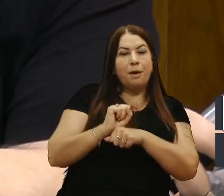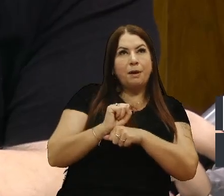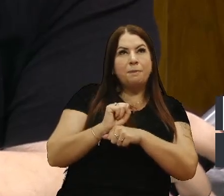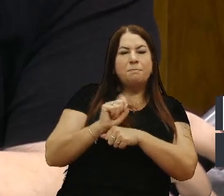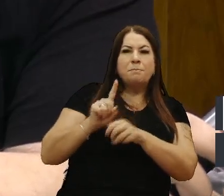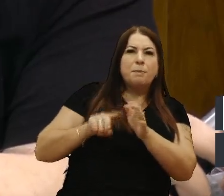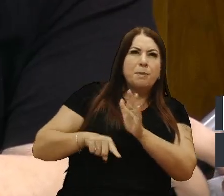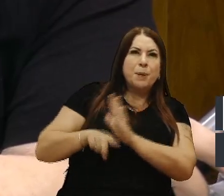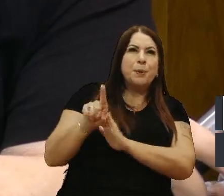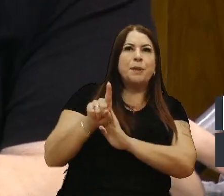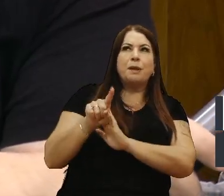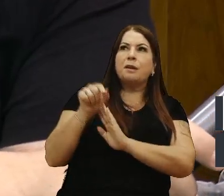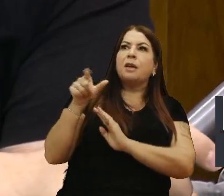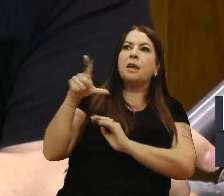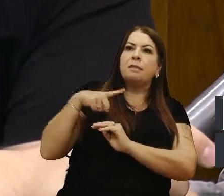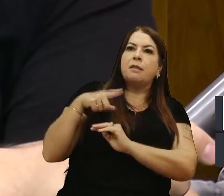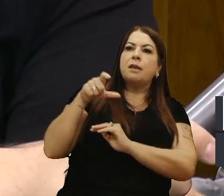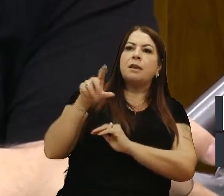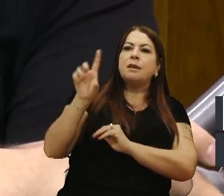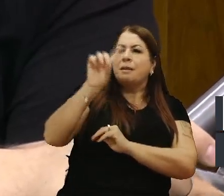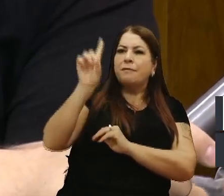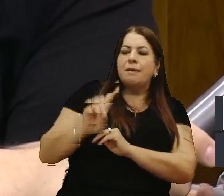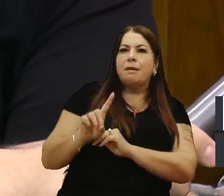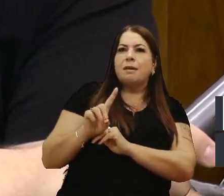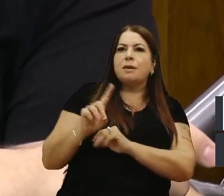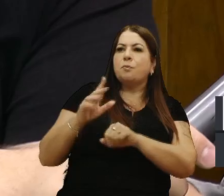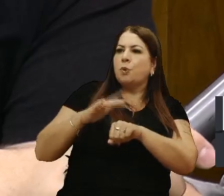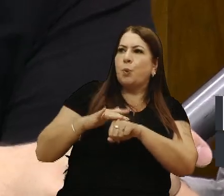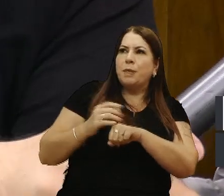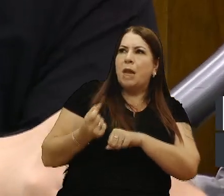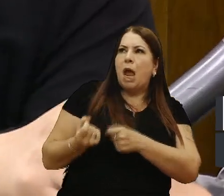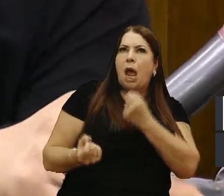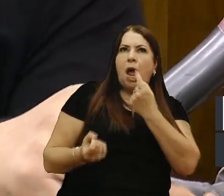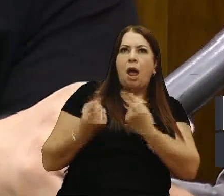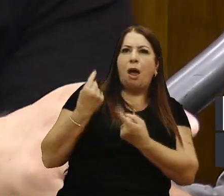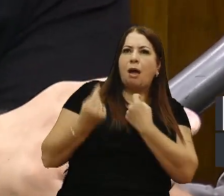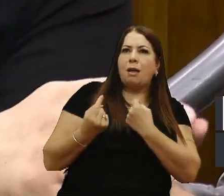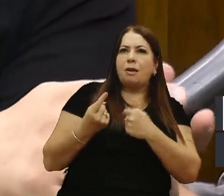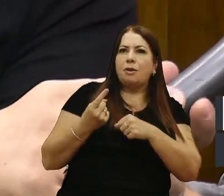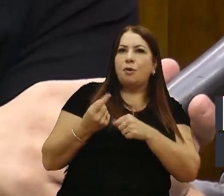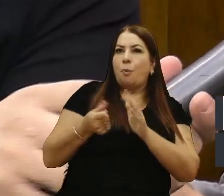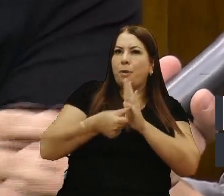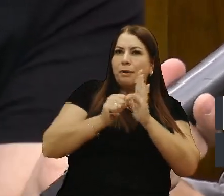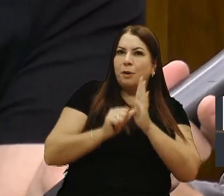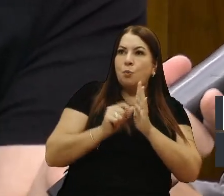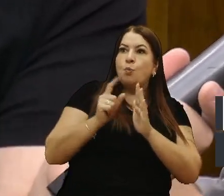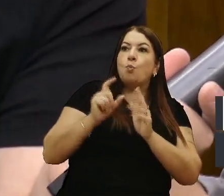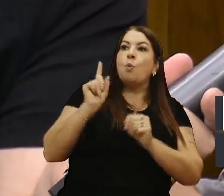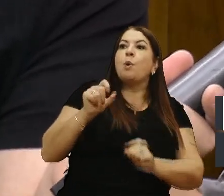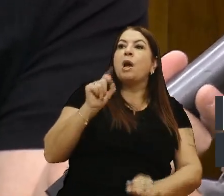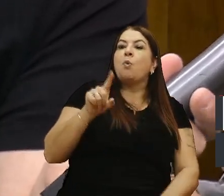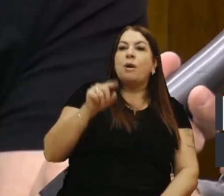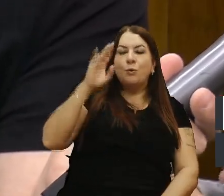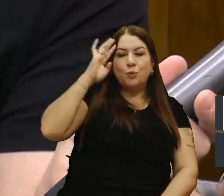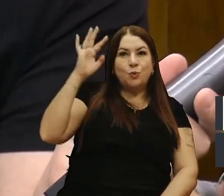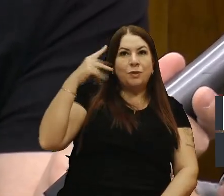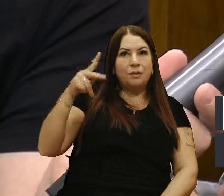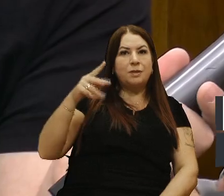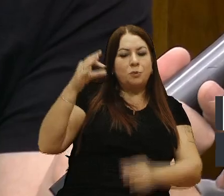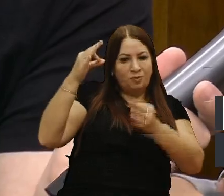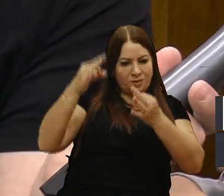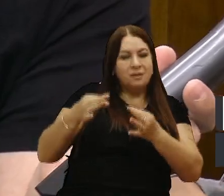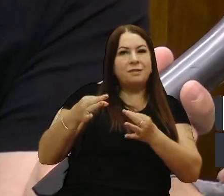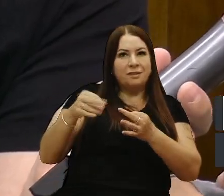perguntar para quem possui uma deficiência, uma doença rara ou uma síndrome de Down, qual é o sonho deles, eu garanto para